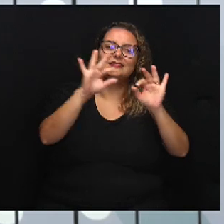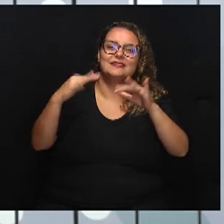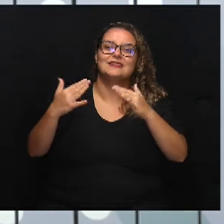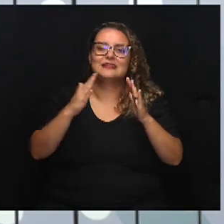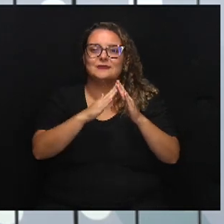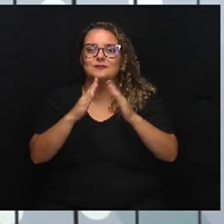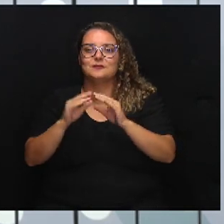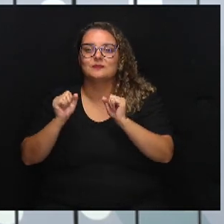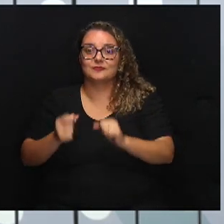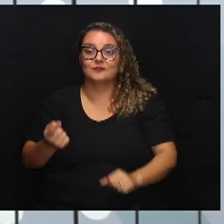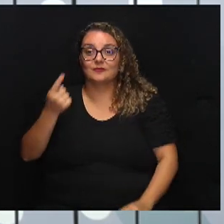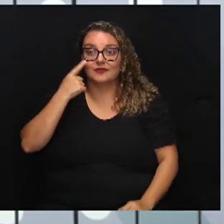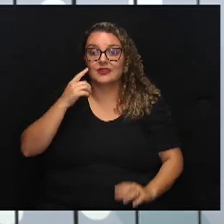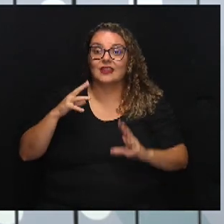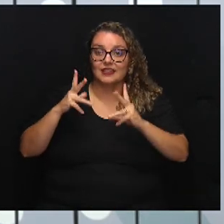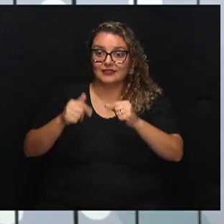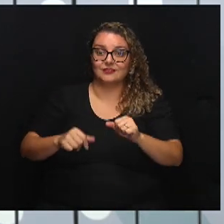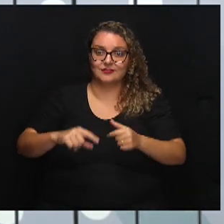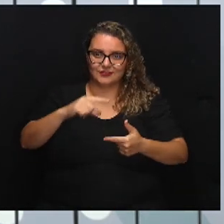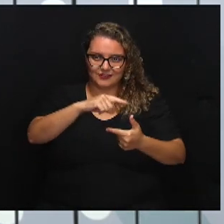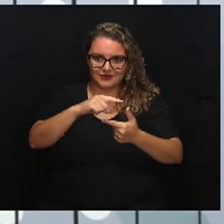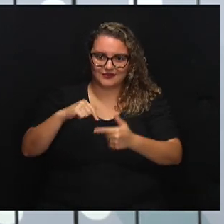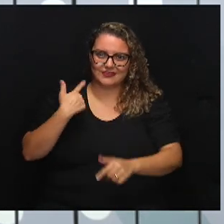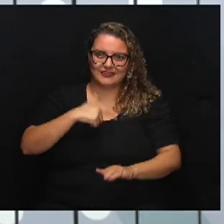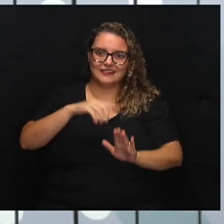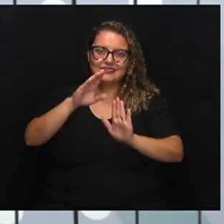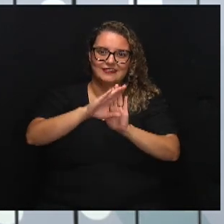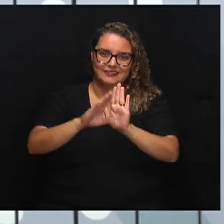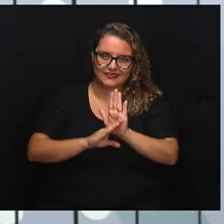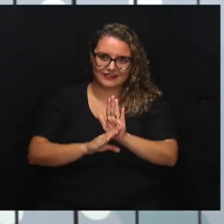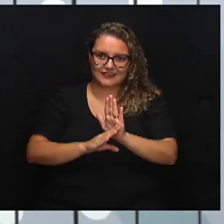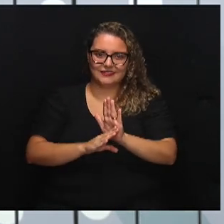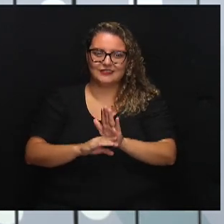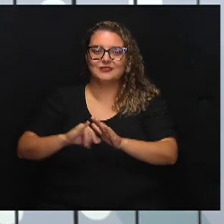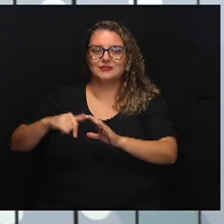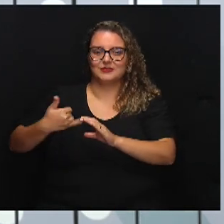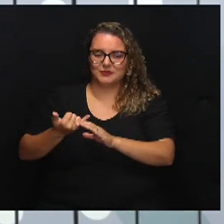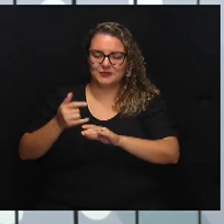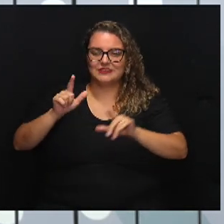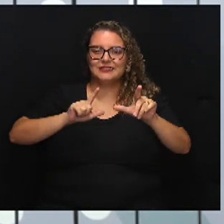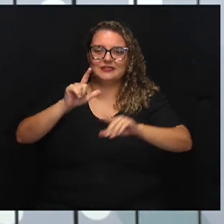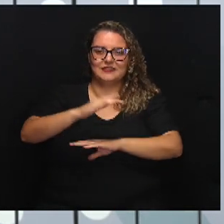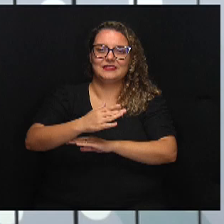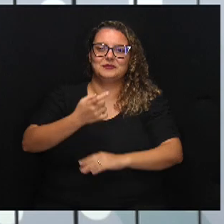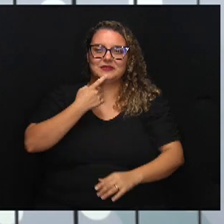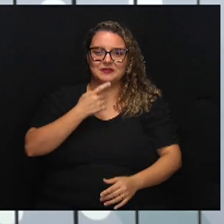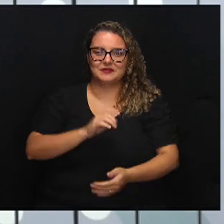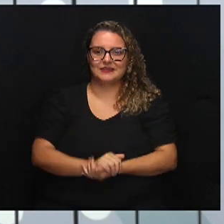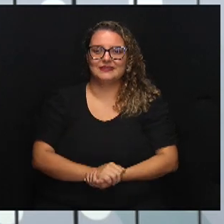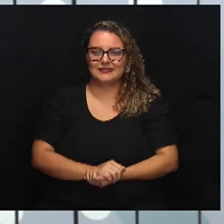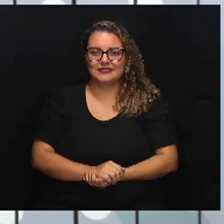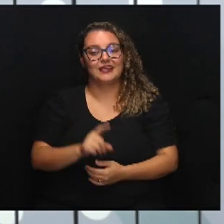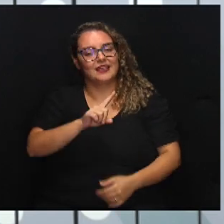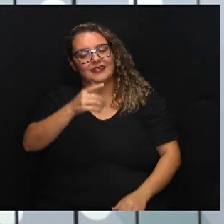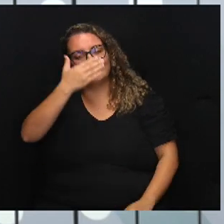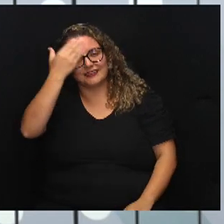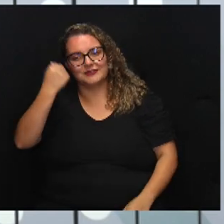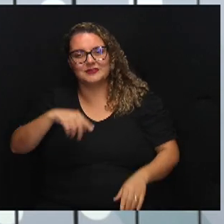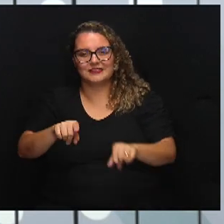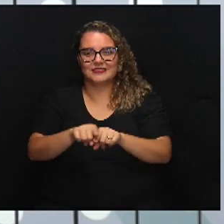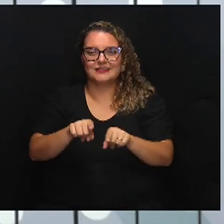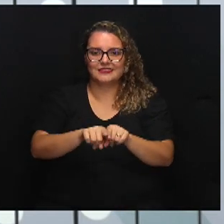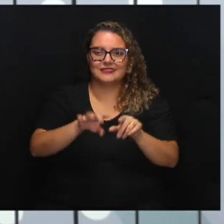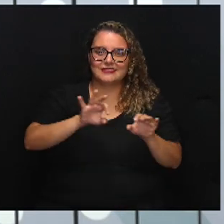Você pode conferir todos os quadros da nossa programação no YouTube da TV Câmara Campinas. E não se esqueça também de